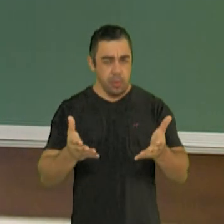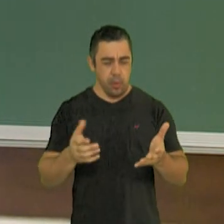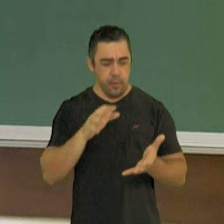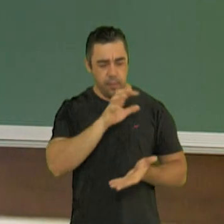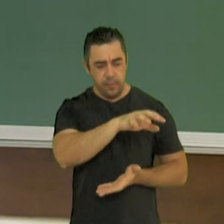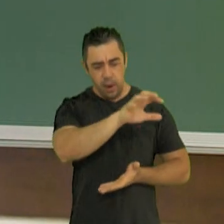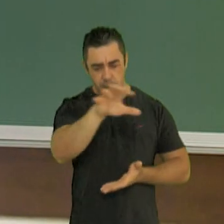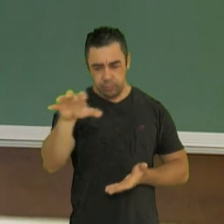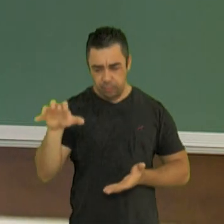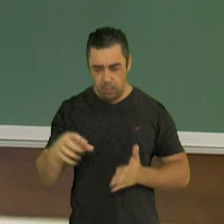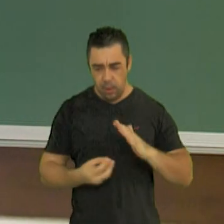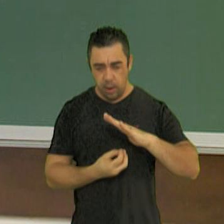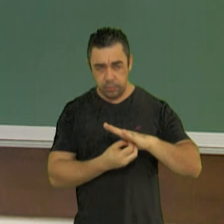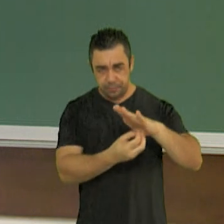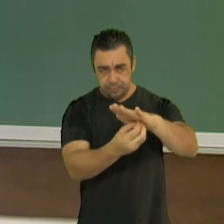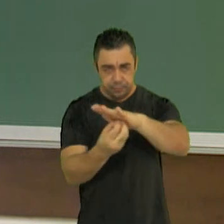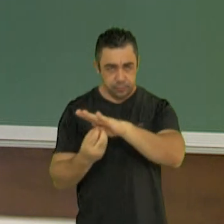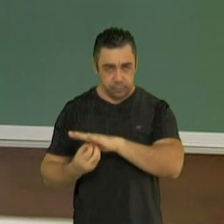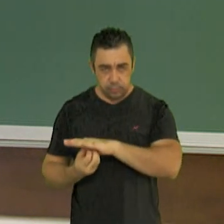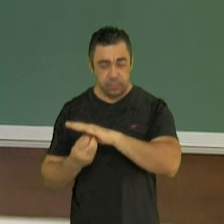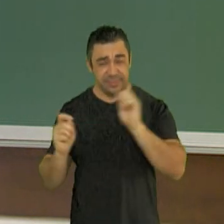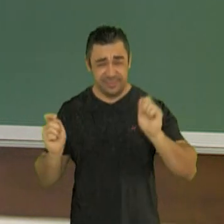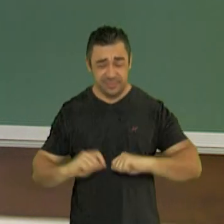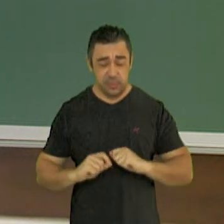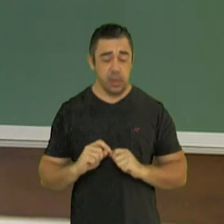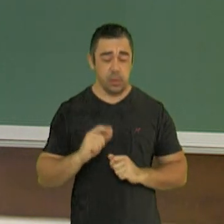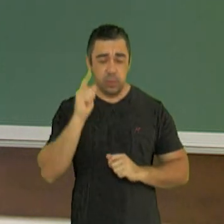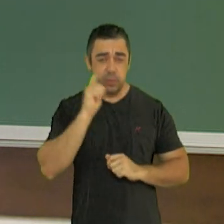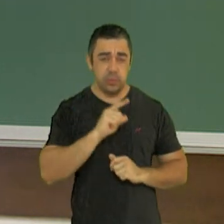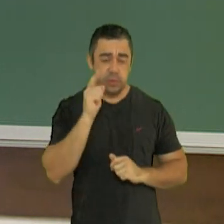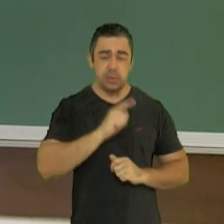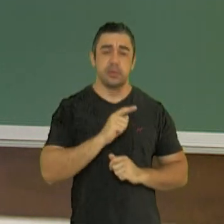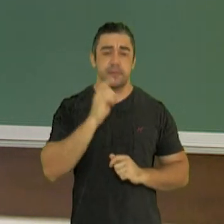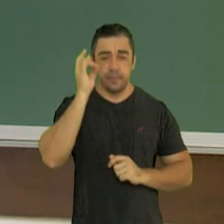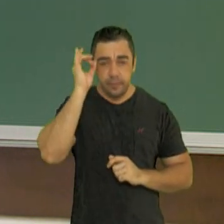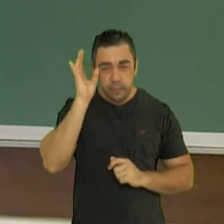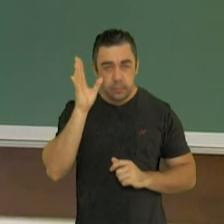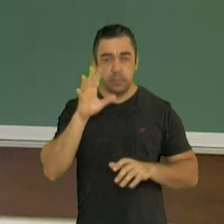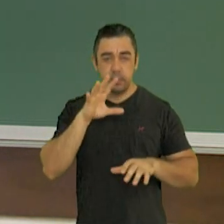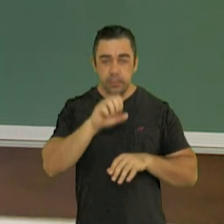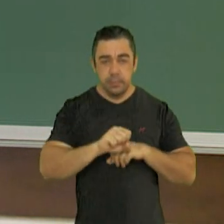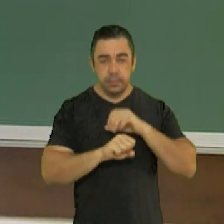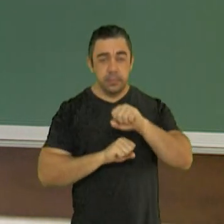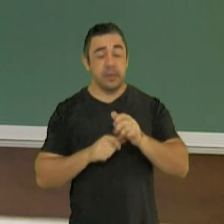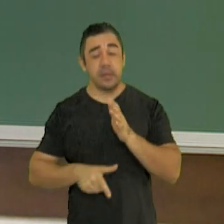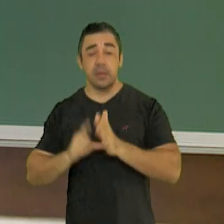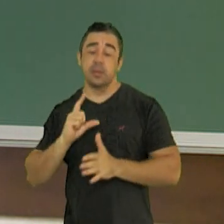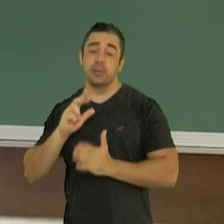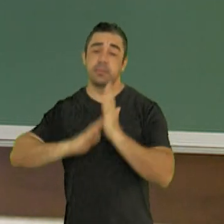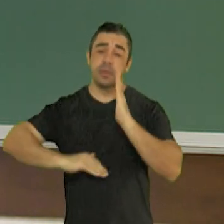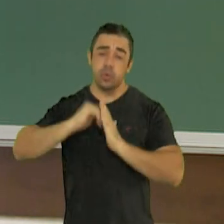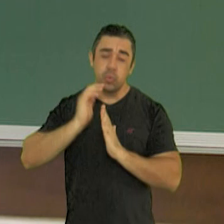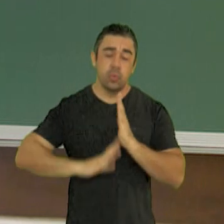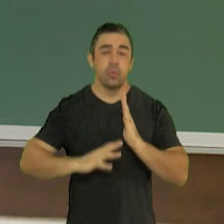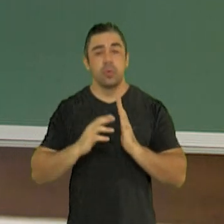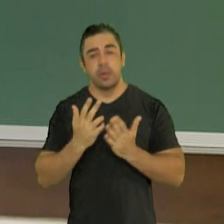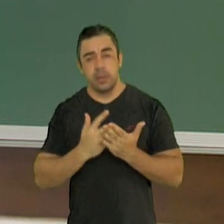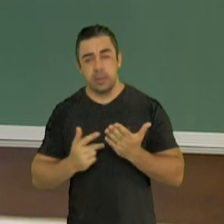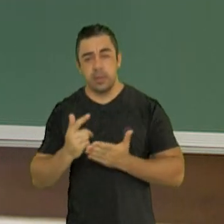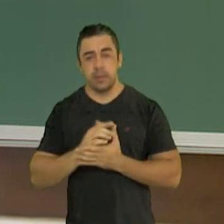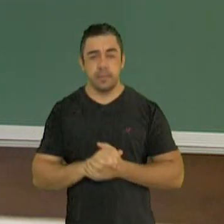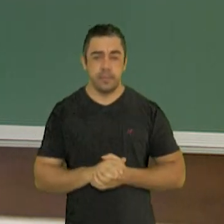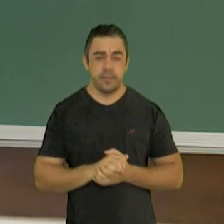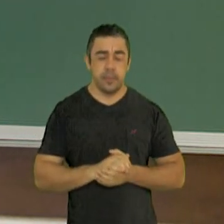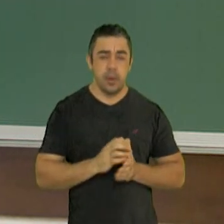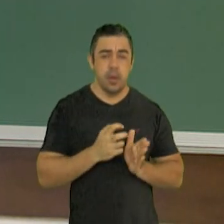você conseguir capturar a imagem assim mais facilmente, né? Antes isso era feito através da arte, da pintura, do desenho. Locomotiva